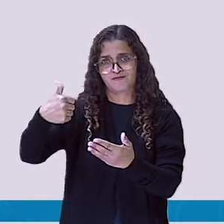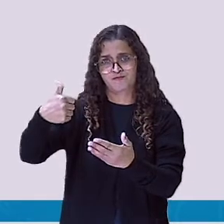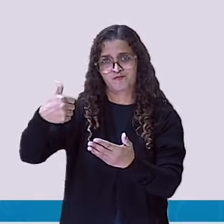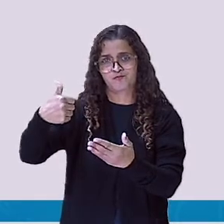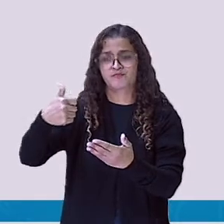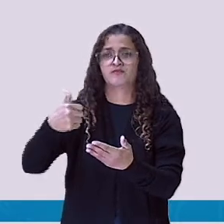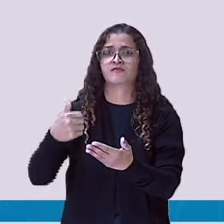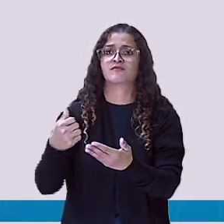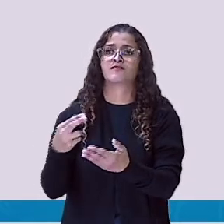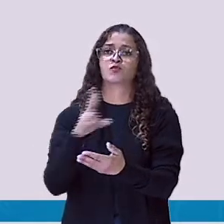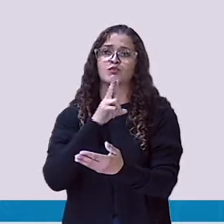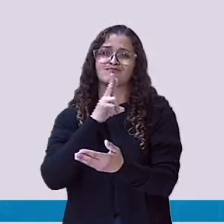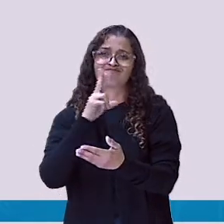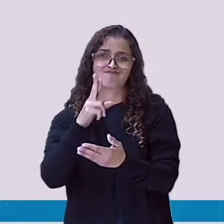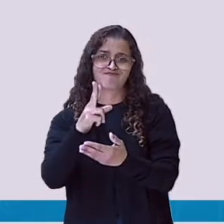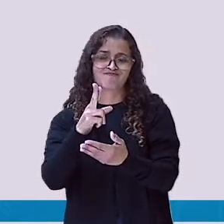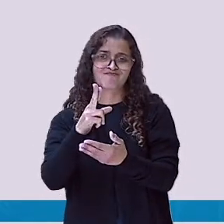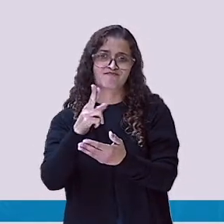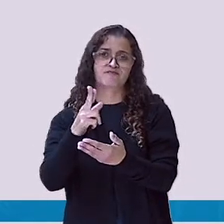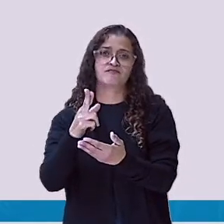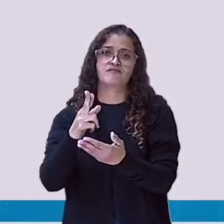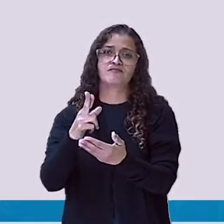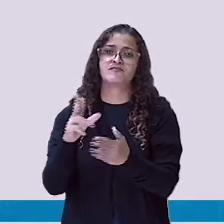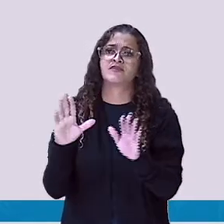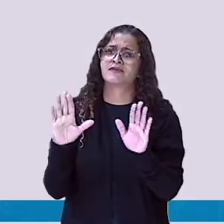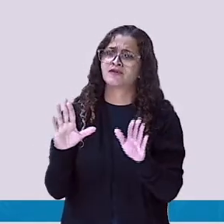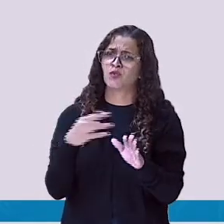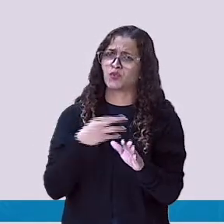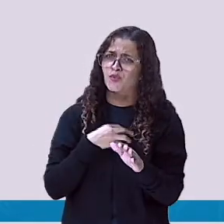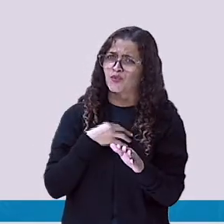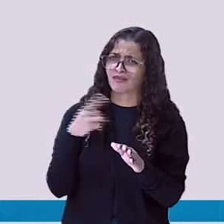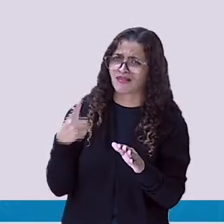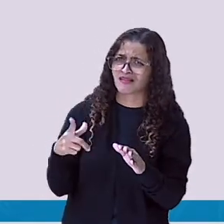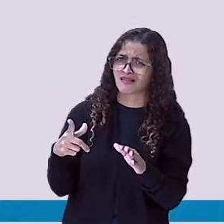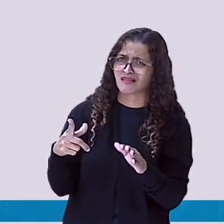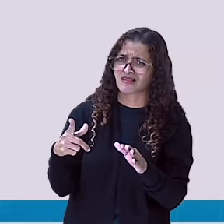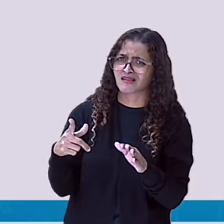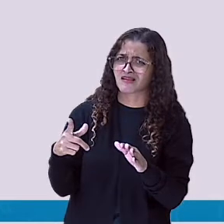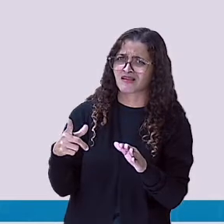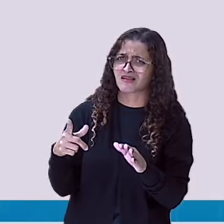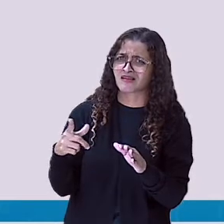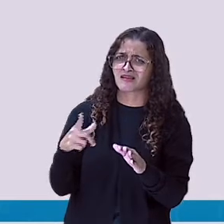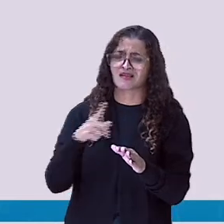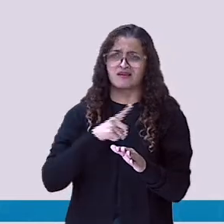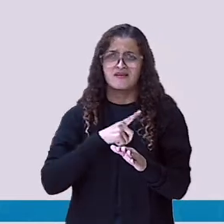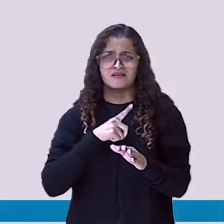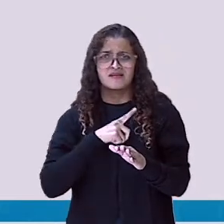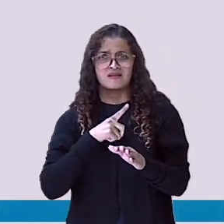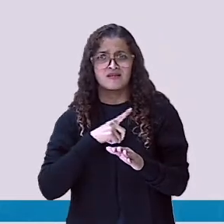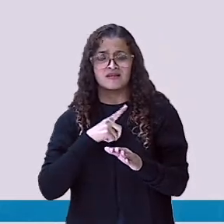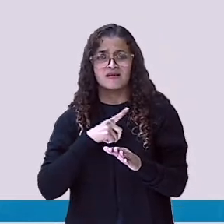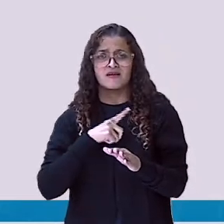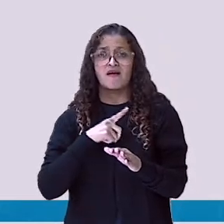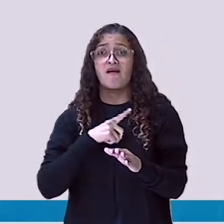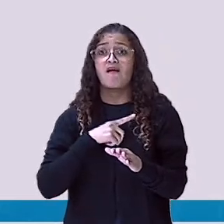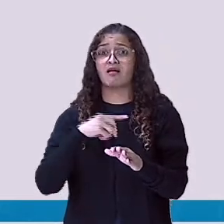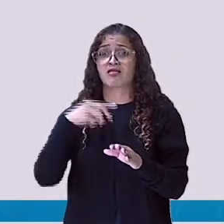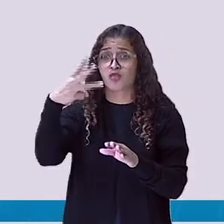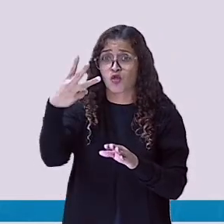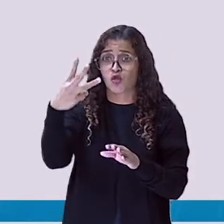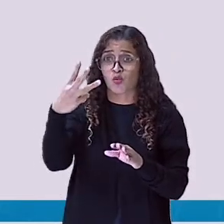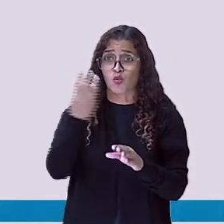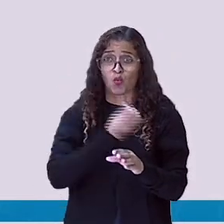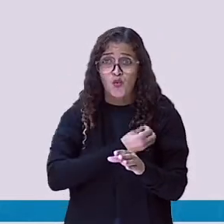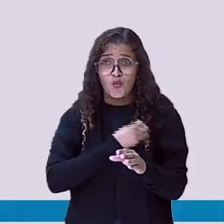21, tá? Mas tem uma outra forma? Sim. Não é 3 vezes o